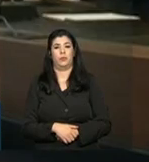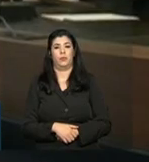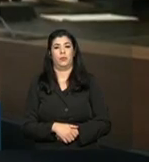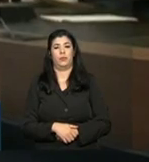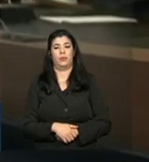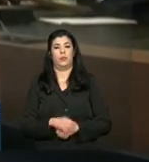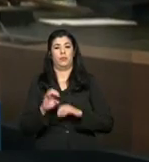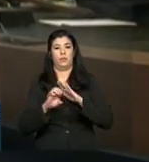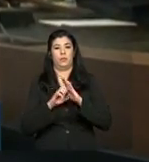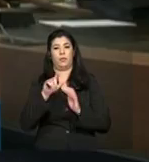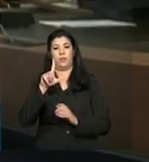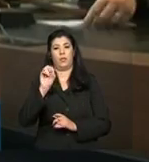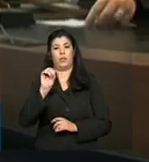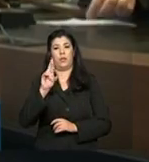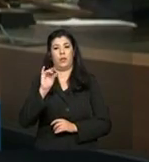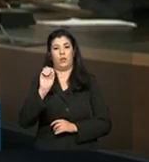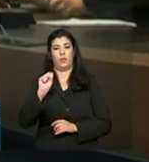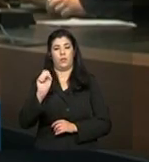Corretora Lerosa.